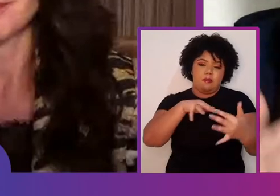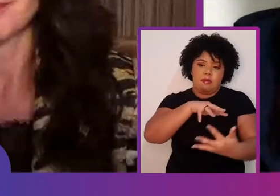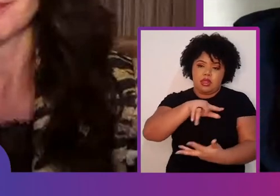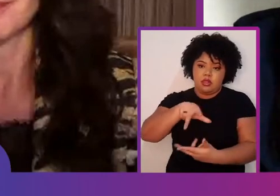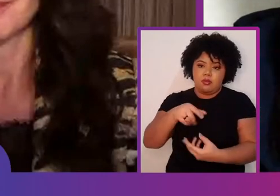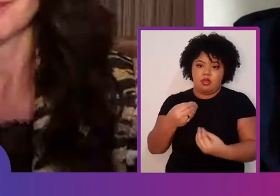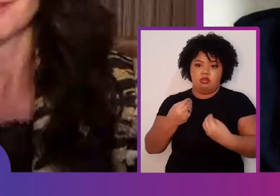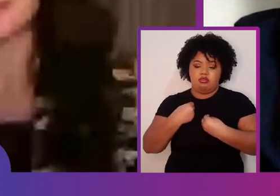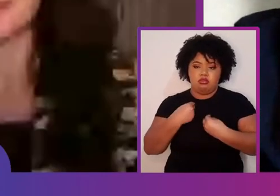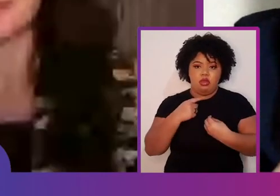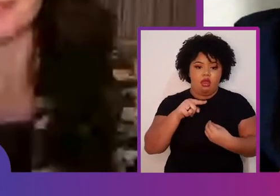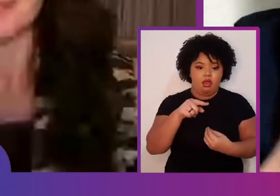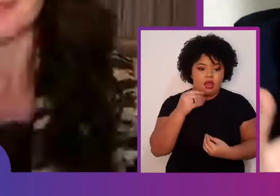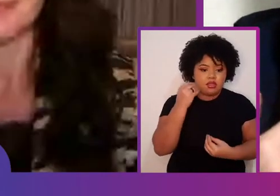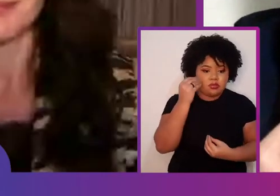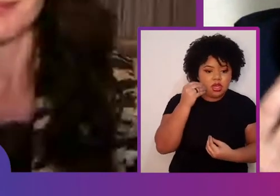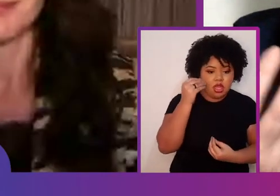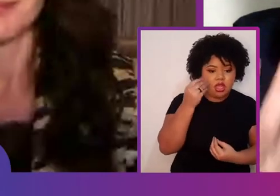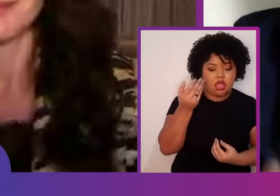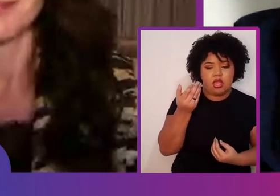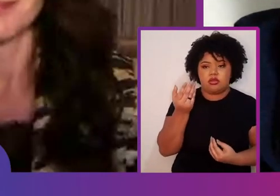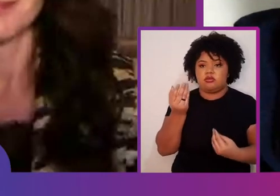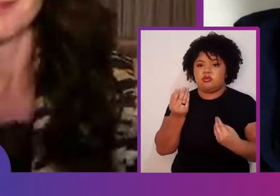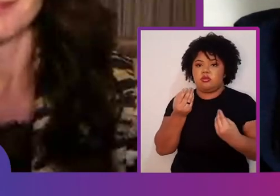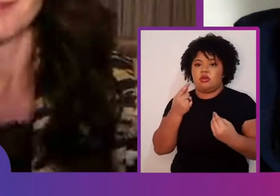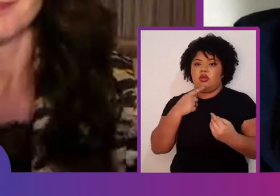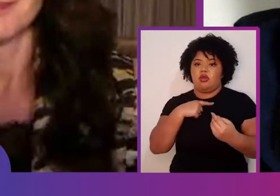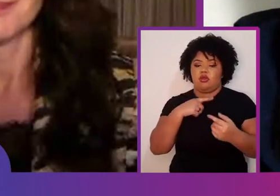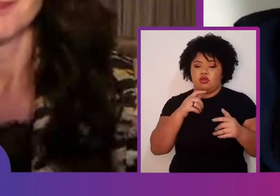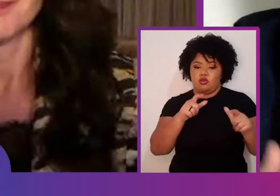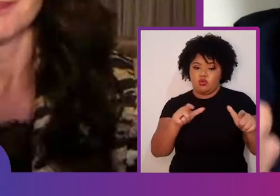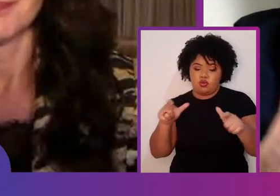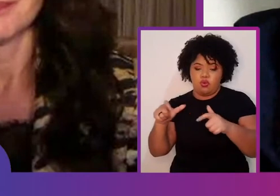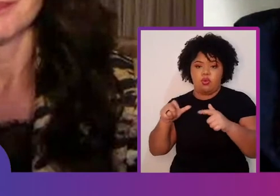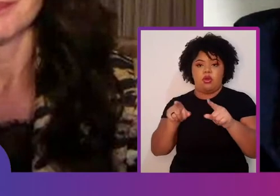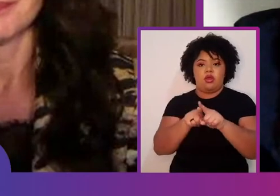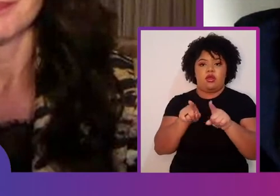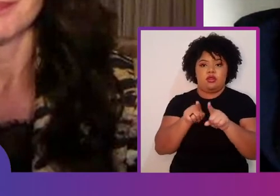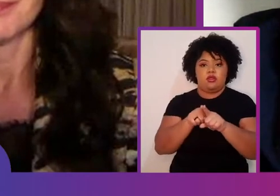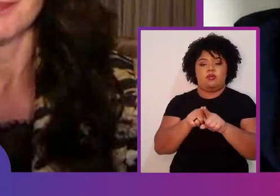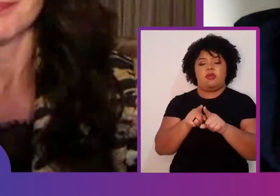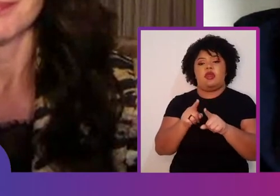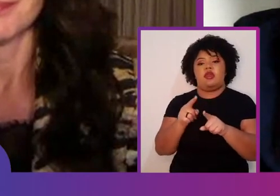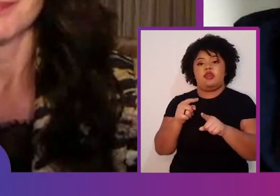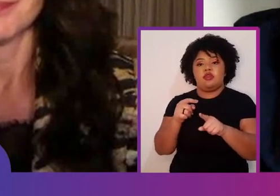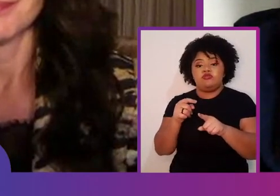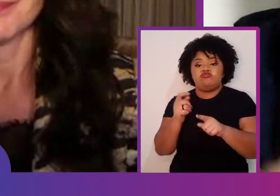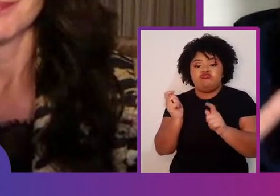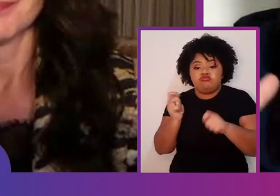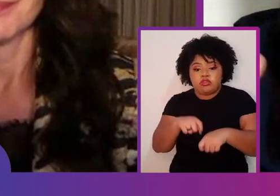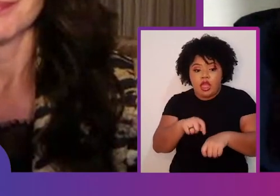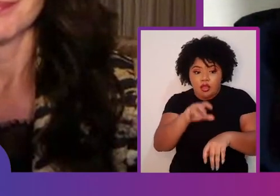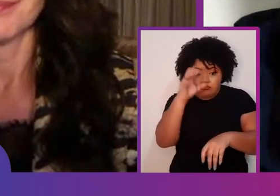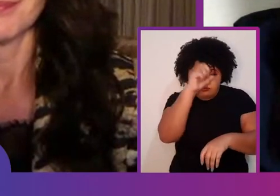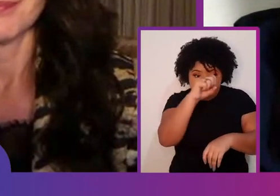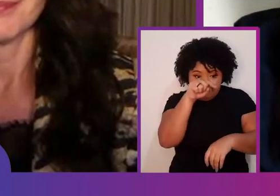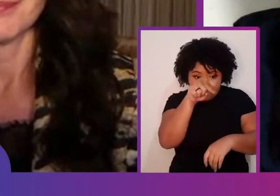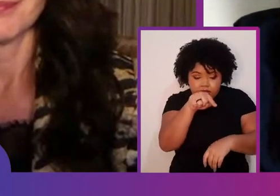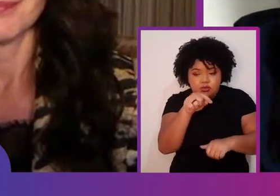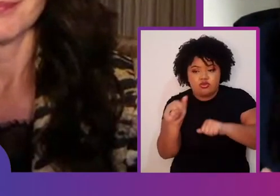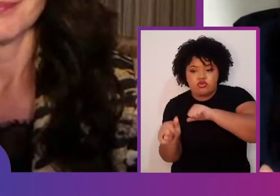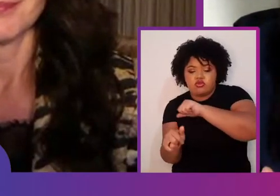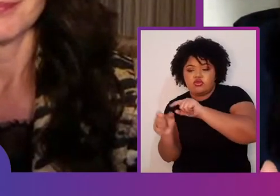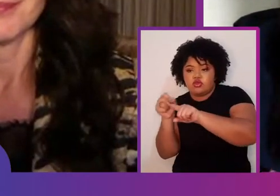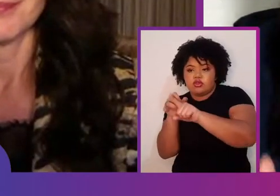experimentos ambientais, experimentos relacionais, transformar a nossa sociedade. Mas nós só vamos conseguir fazer isso se todas